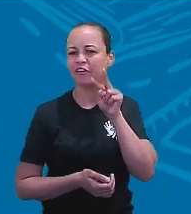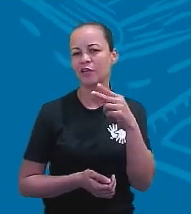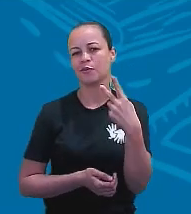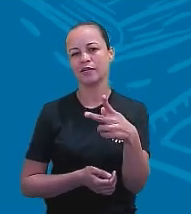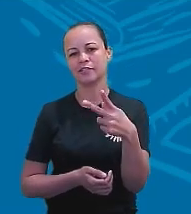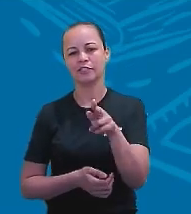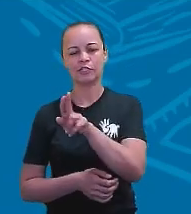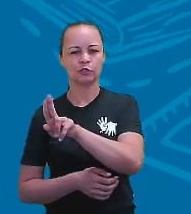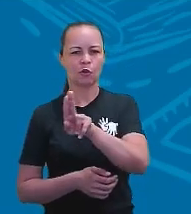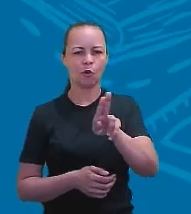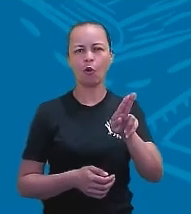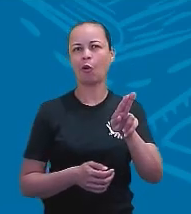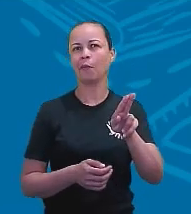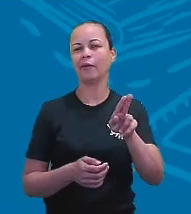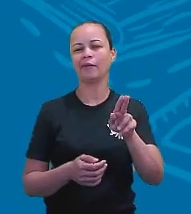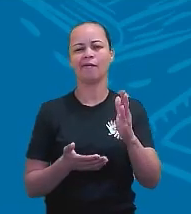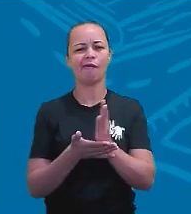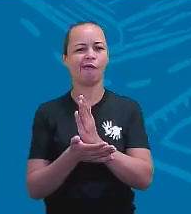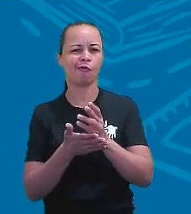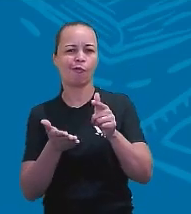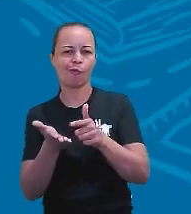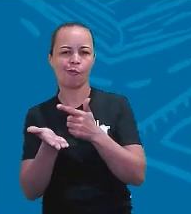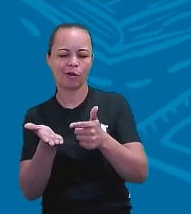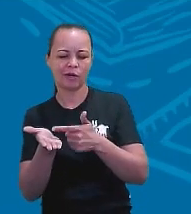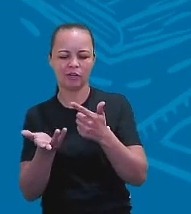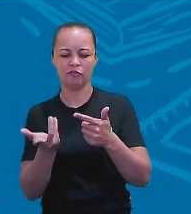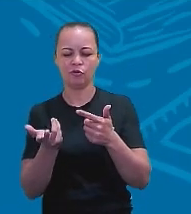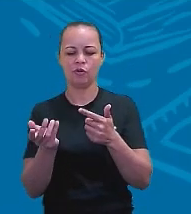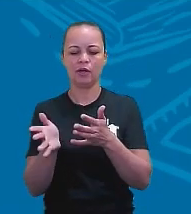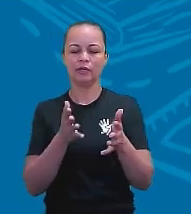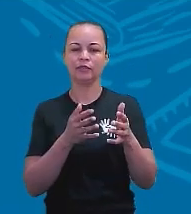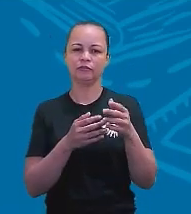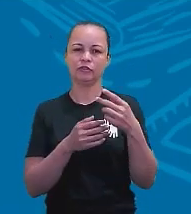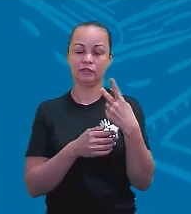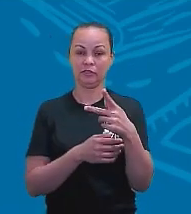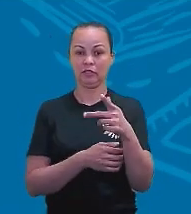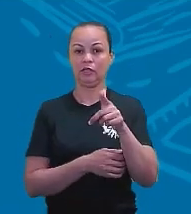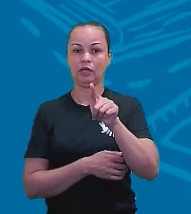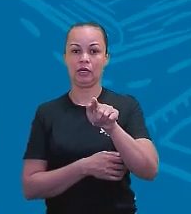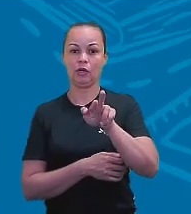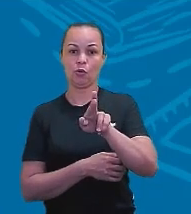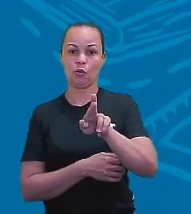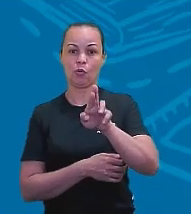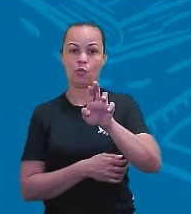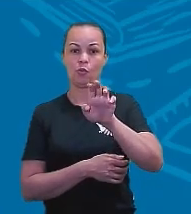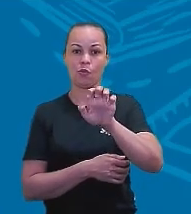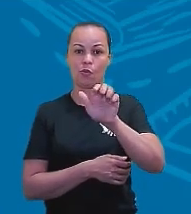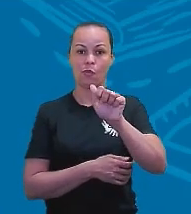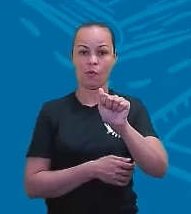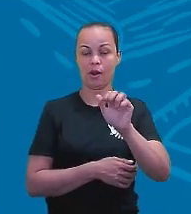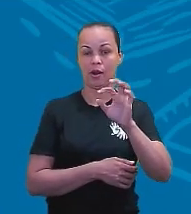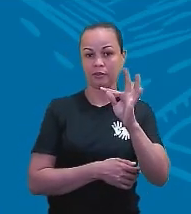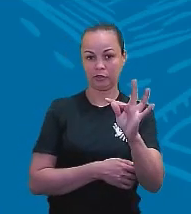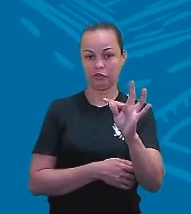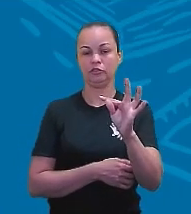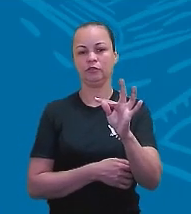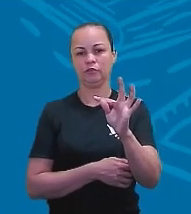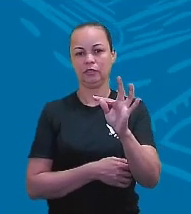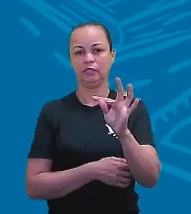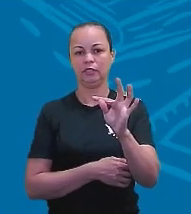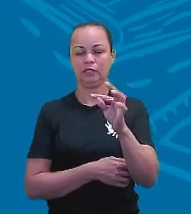viu em algum livro a palavra Great West, é exatamente essa empresa aí,